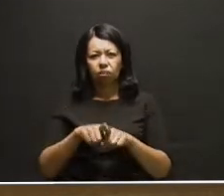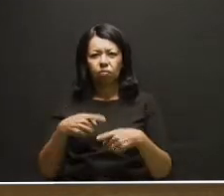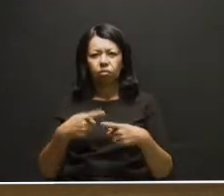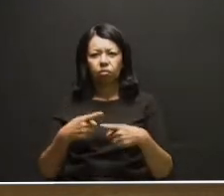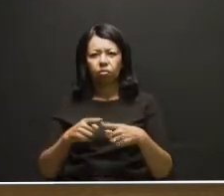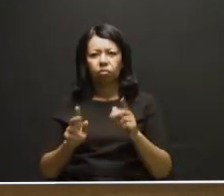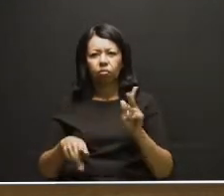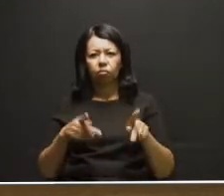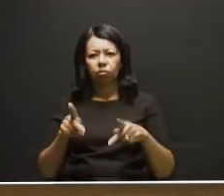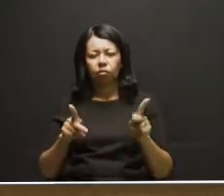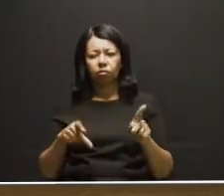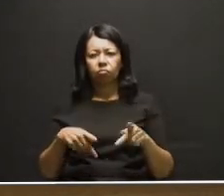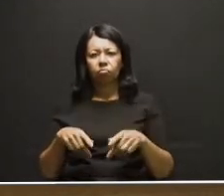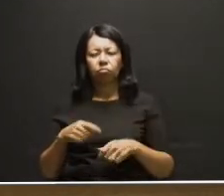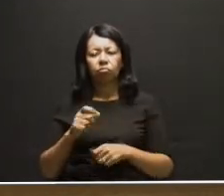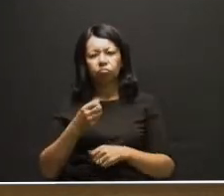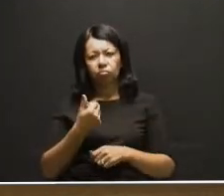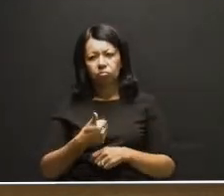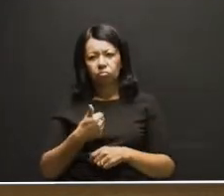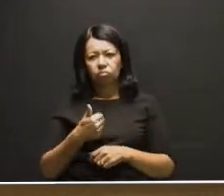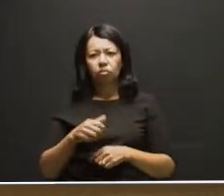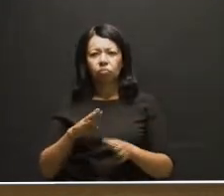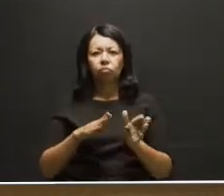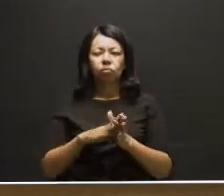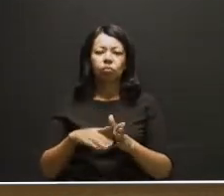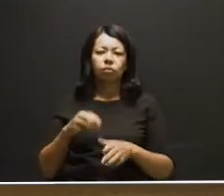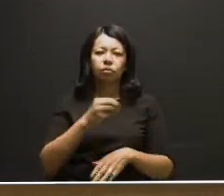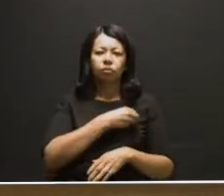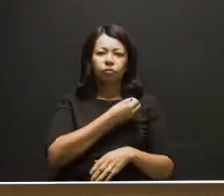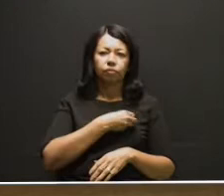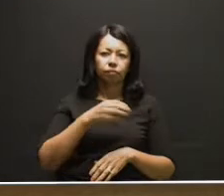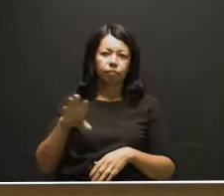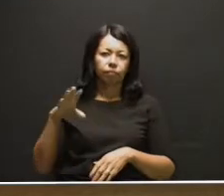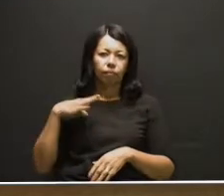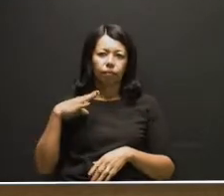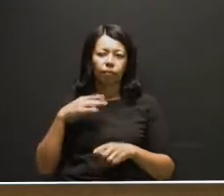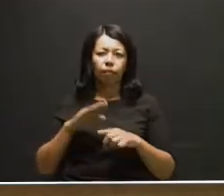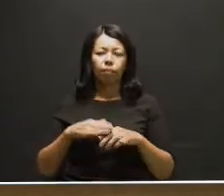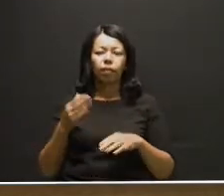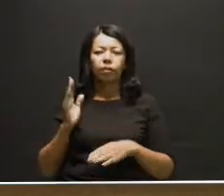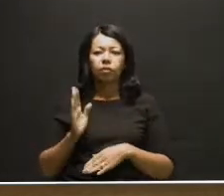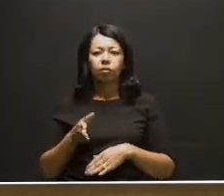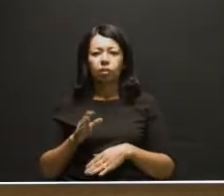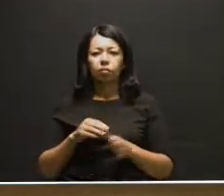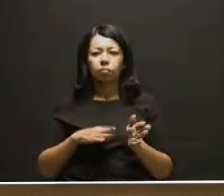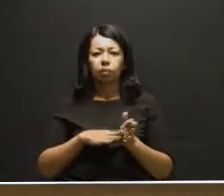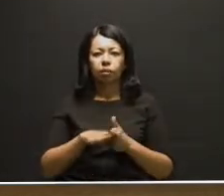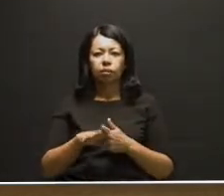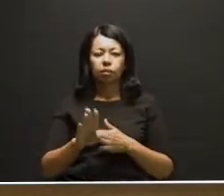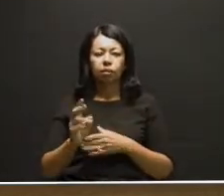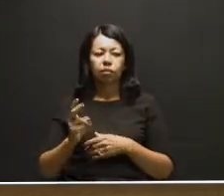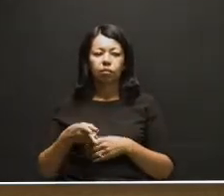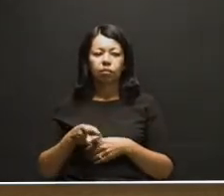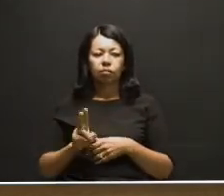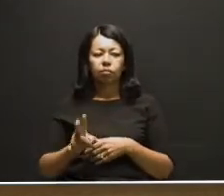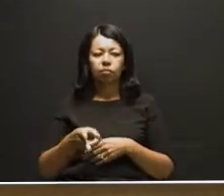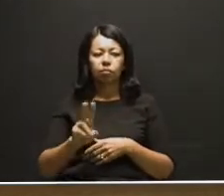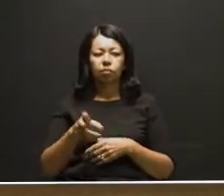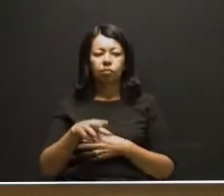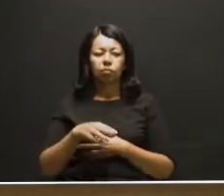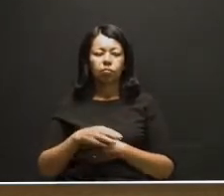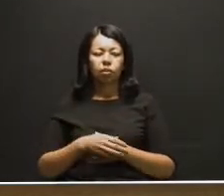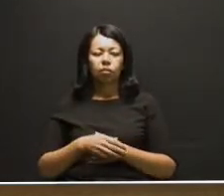é todo mundo que vive na cidade só que já se passaram sempre já se passaram